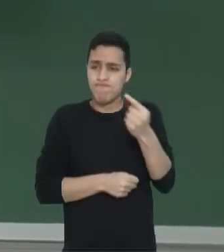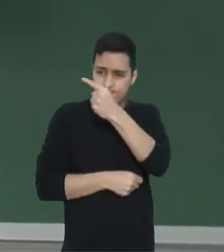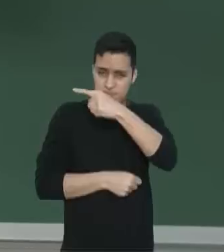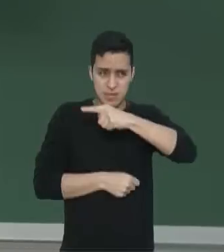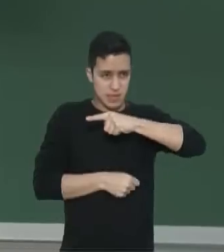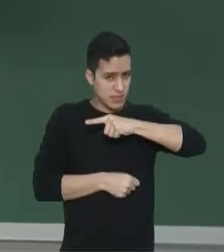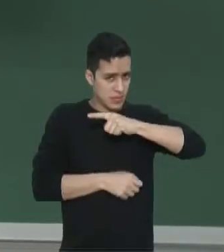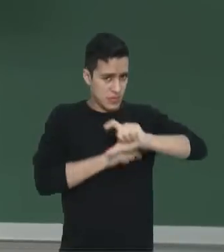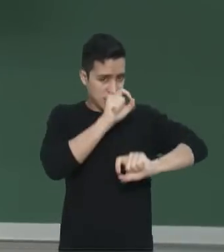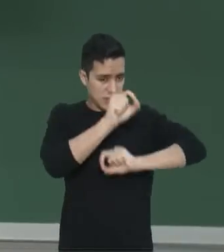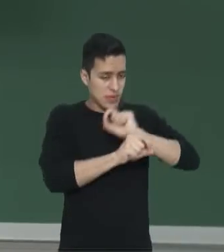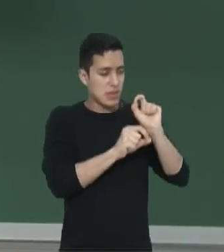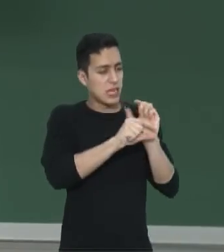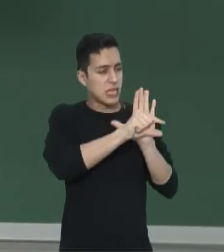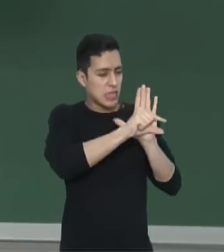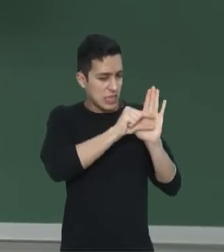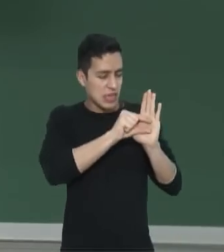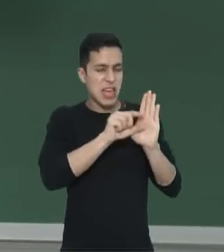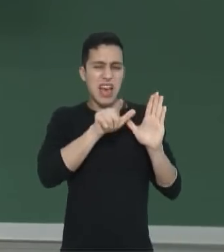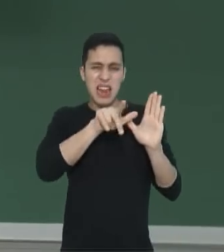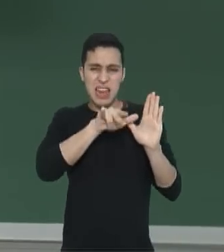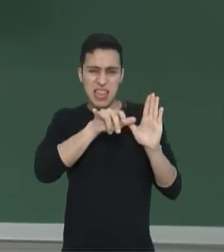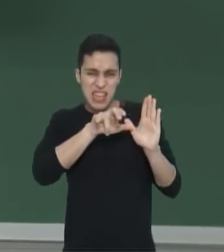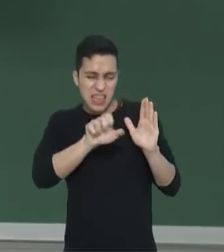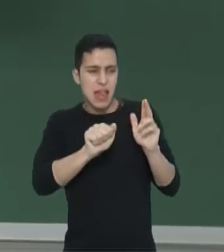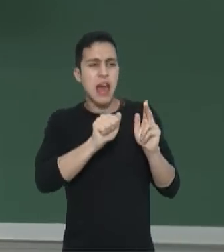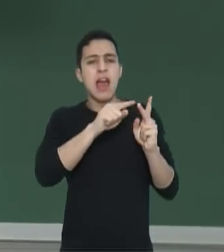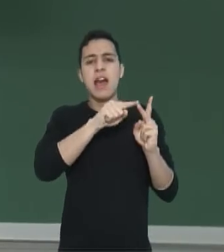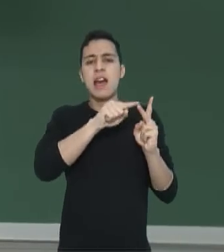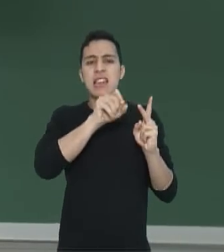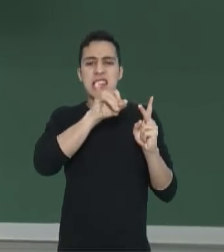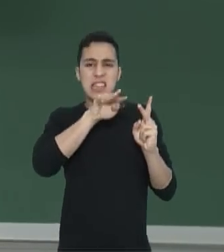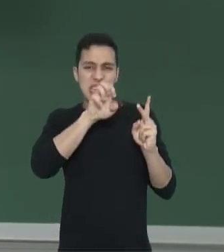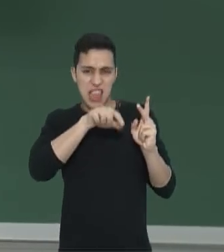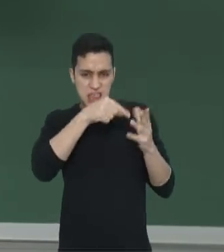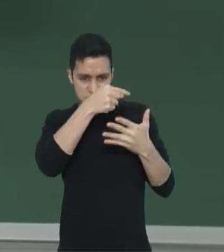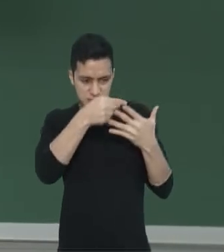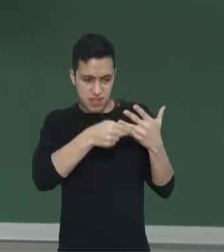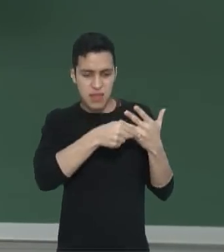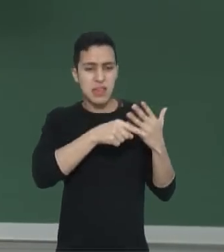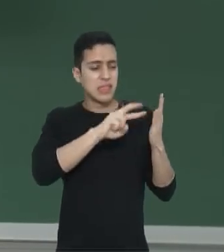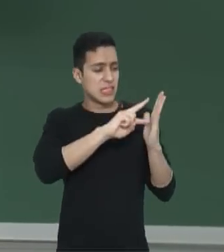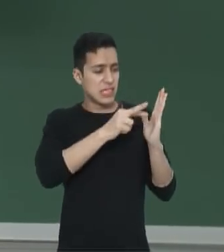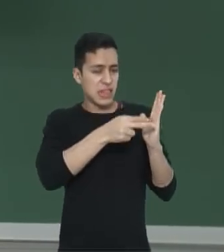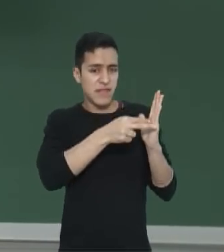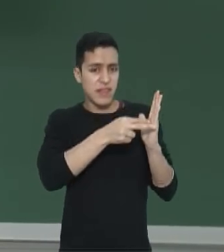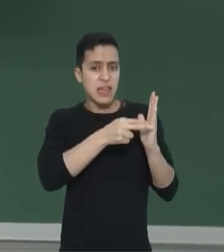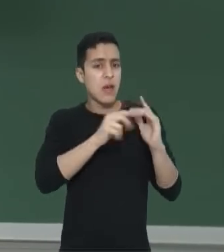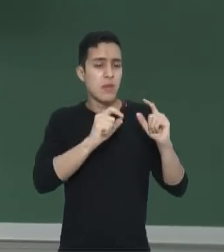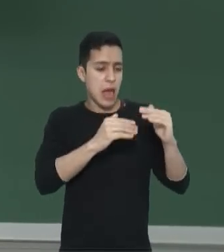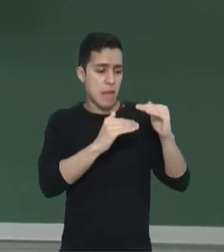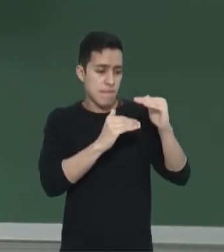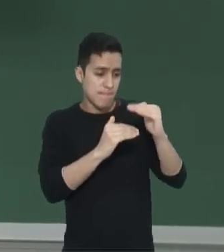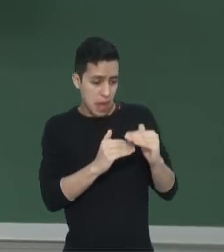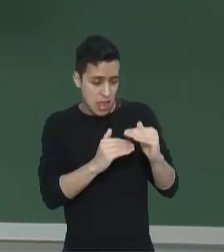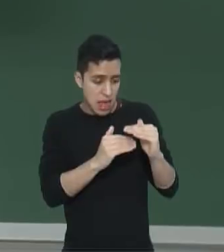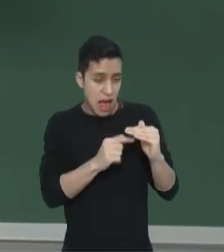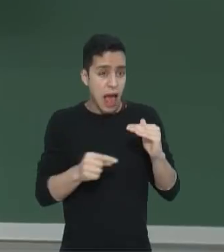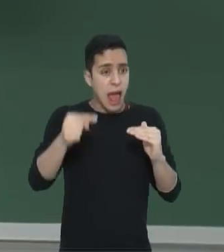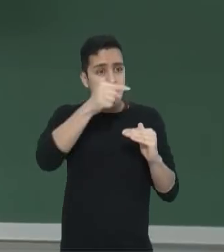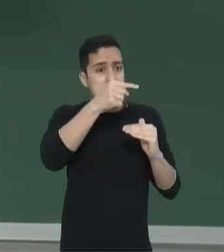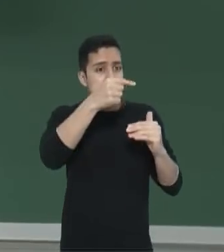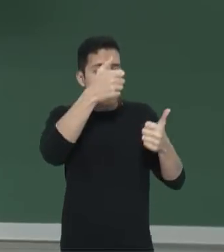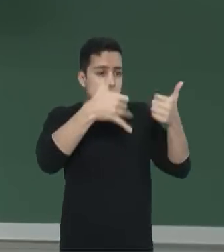a questão do inciso, a linha e item, que são explicações do que estava anteriormente sendo mencionado. Nós